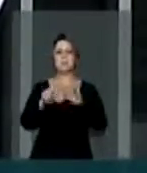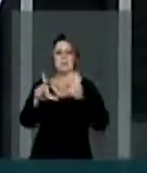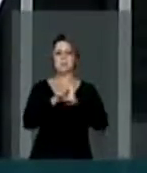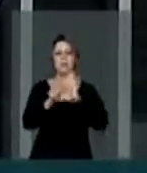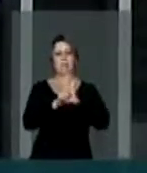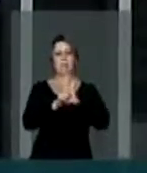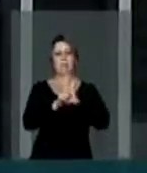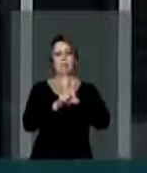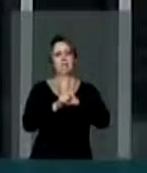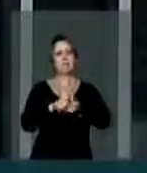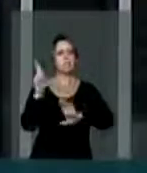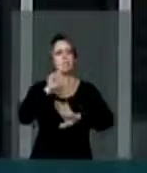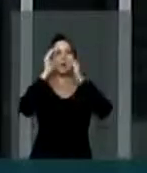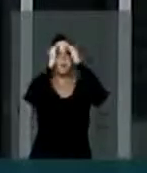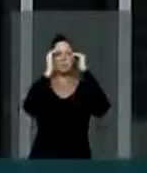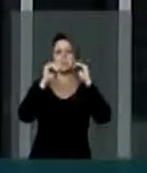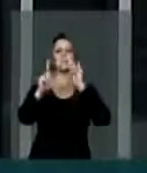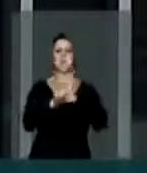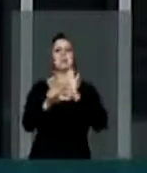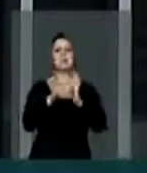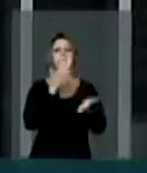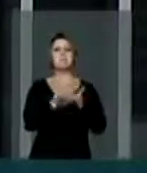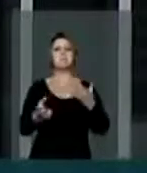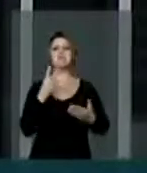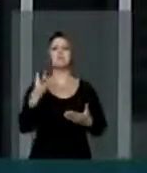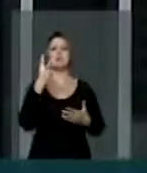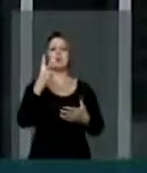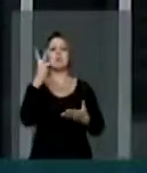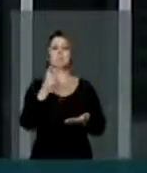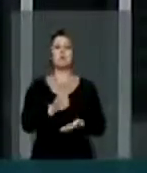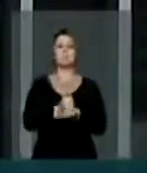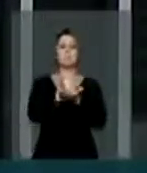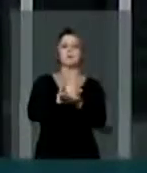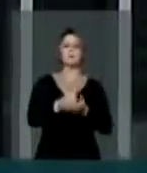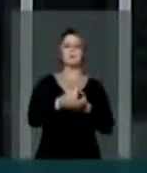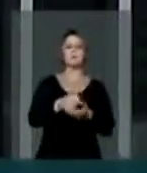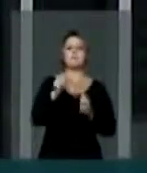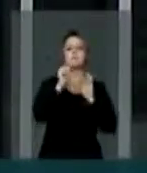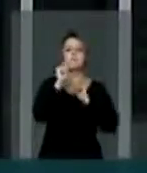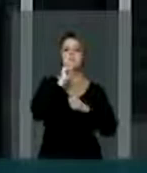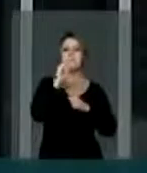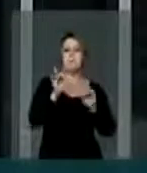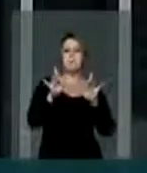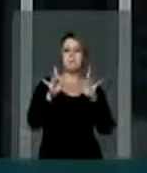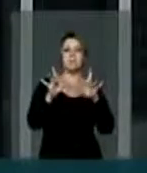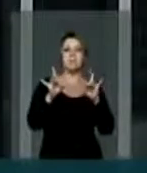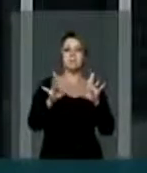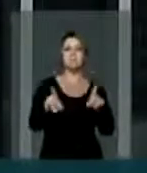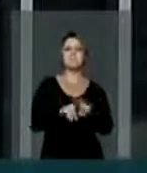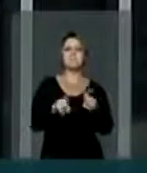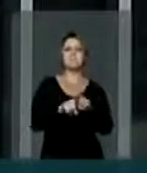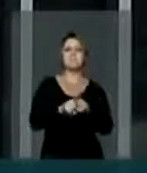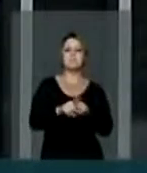legislação brasileira desrespeitada e desvalorizada, com apoio à venda de bebida alcoólica nos estádios, nos Jogos da Copa do